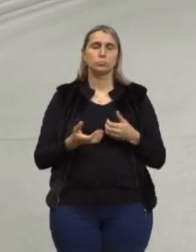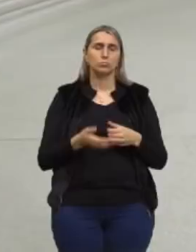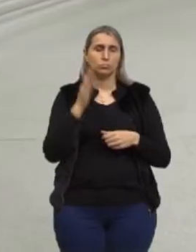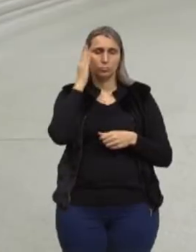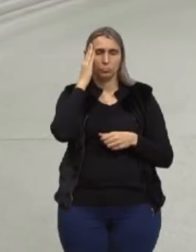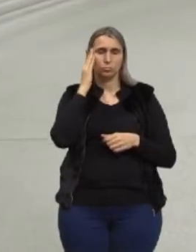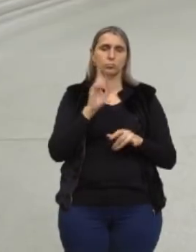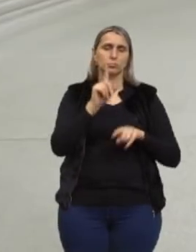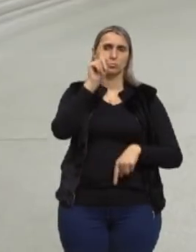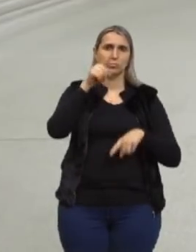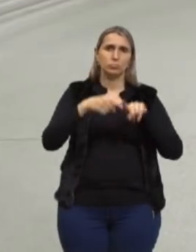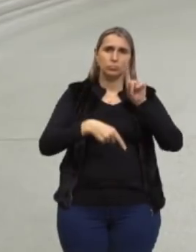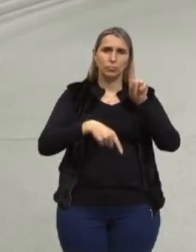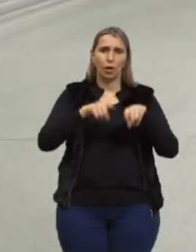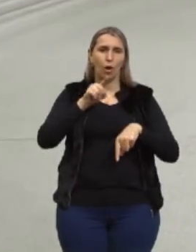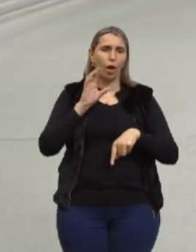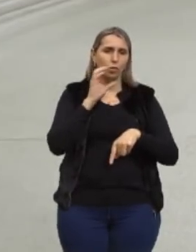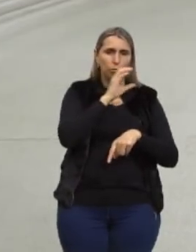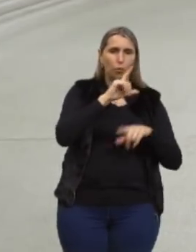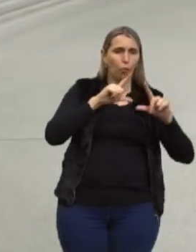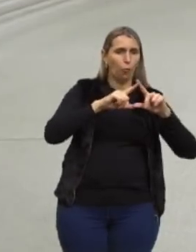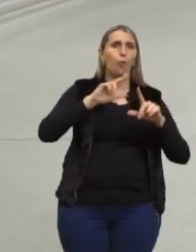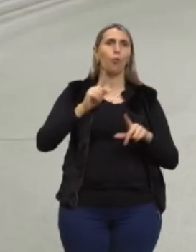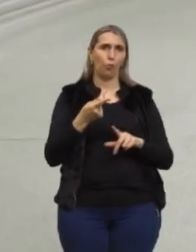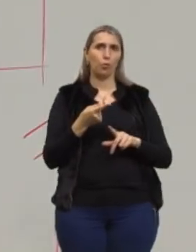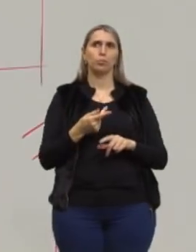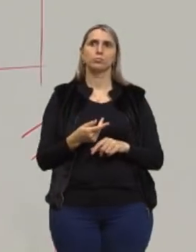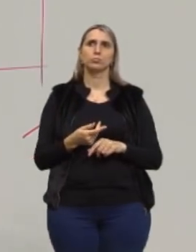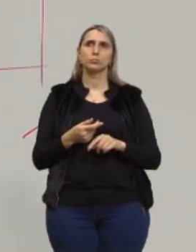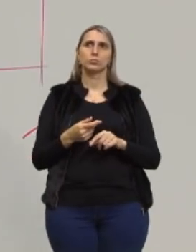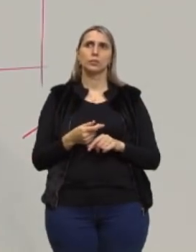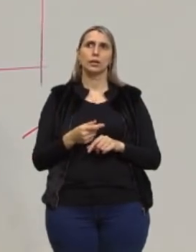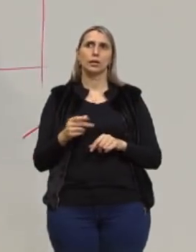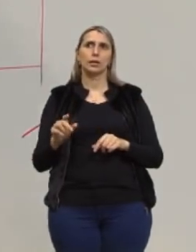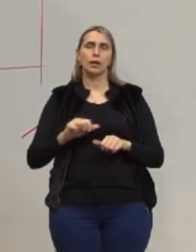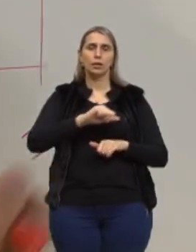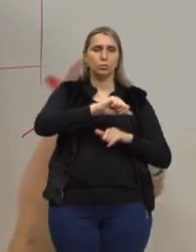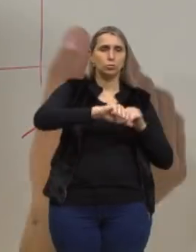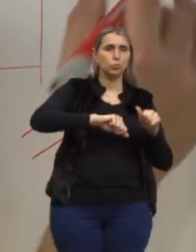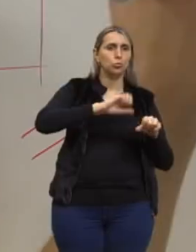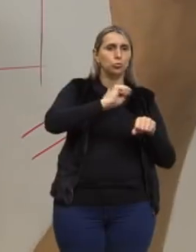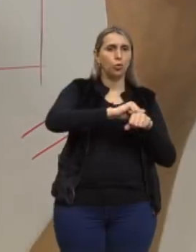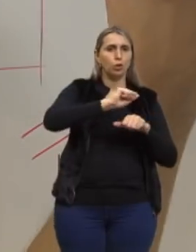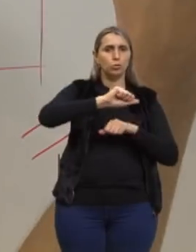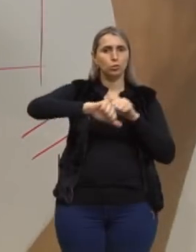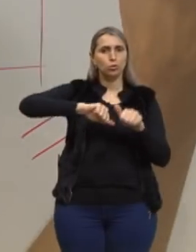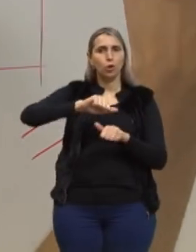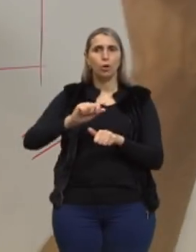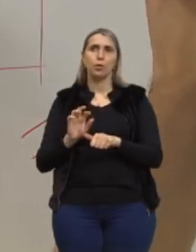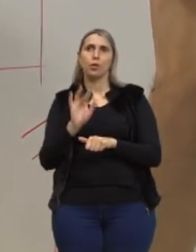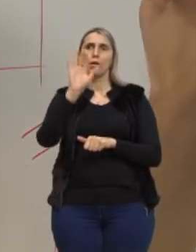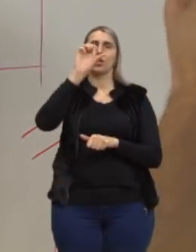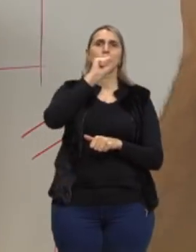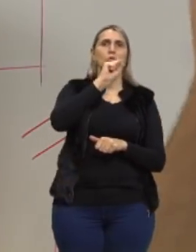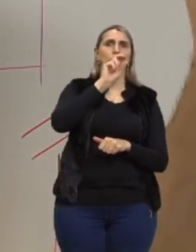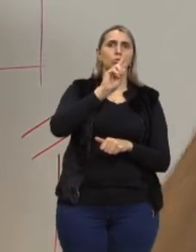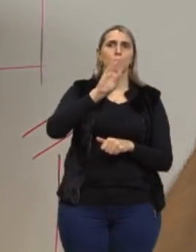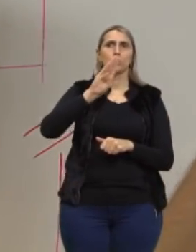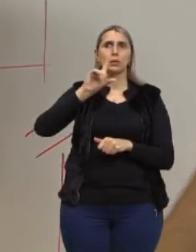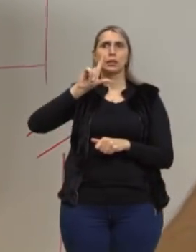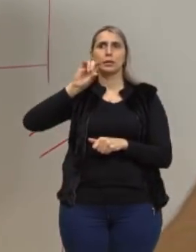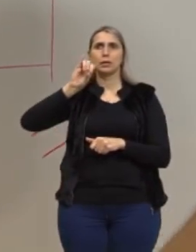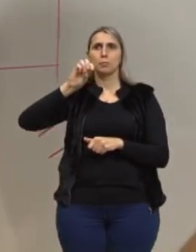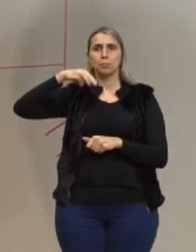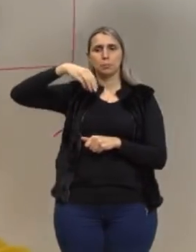quero saber a entalpia o que que é isso aqui pessoal sólido para o gasoso é a sublimação e o exercício me deu o seguinte